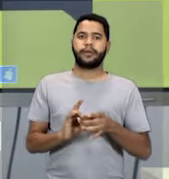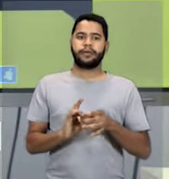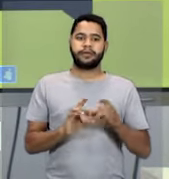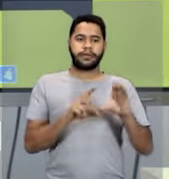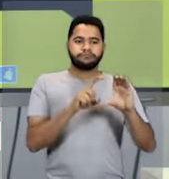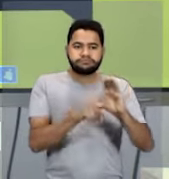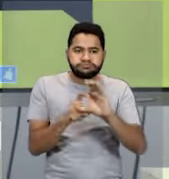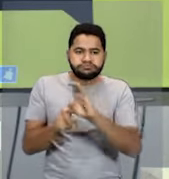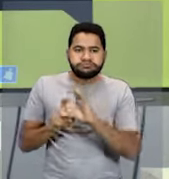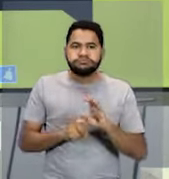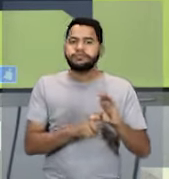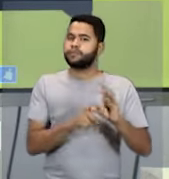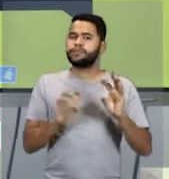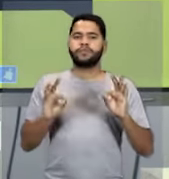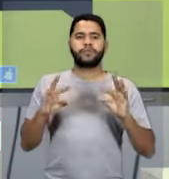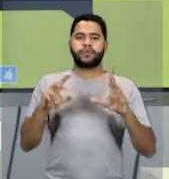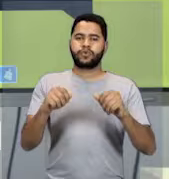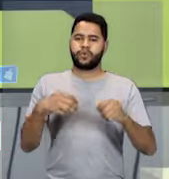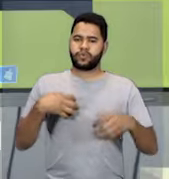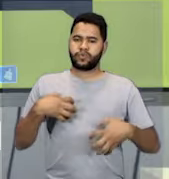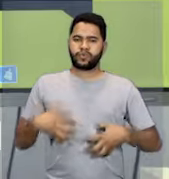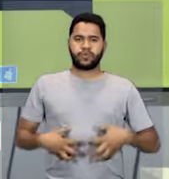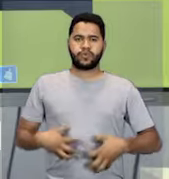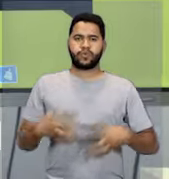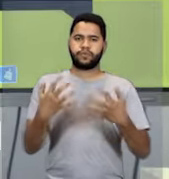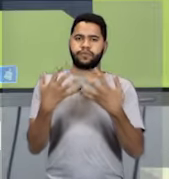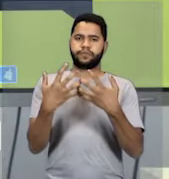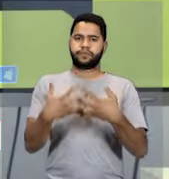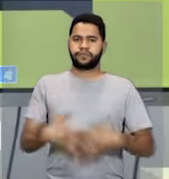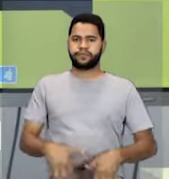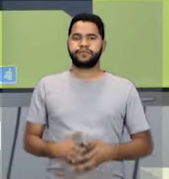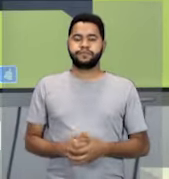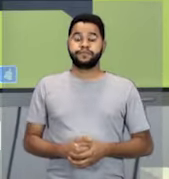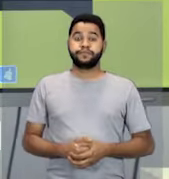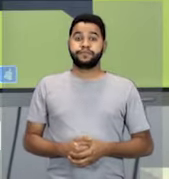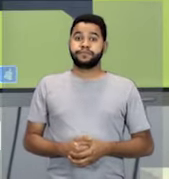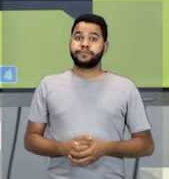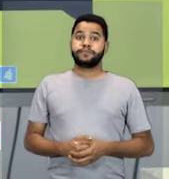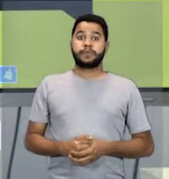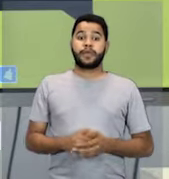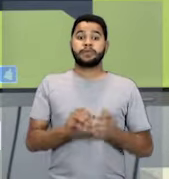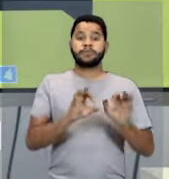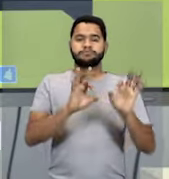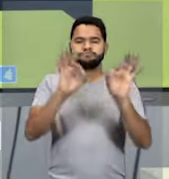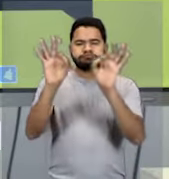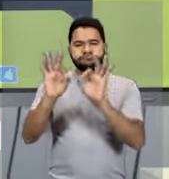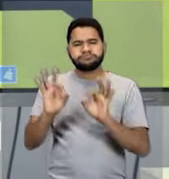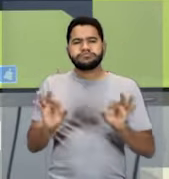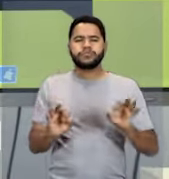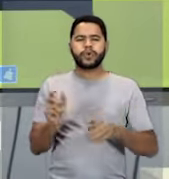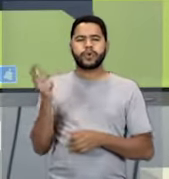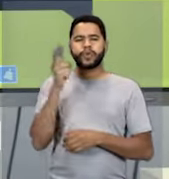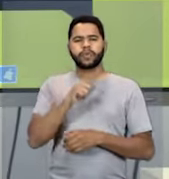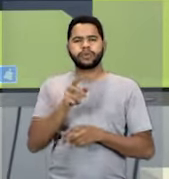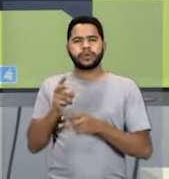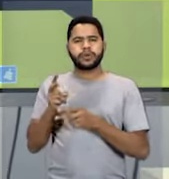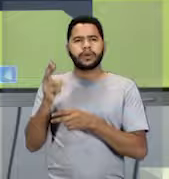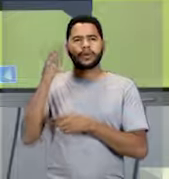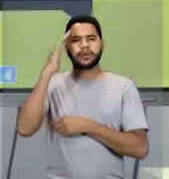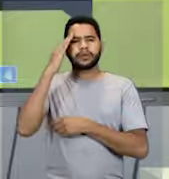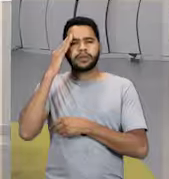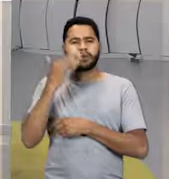depende de todos esses órgãos funcionando, tá? Então, essa divisão é só para que a gente possa entender